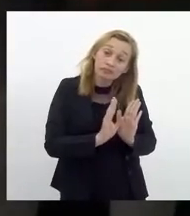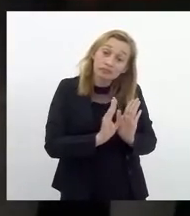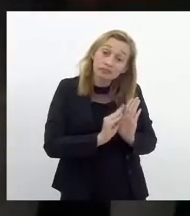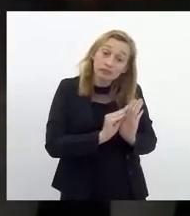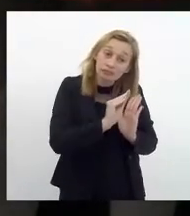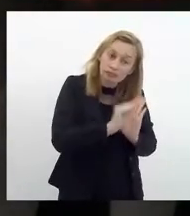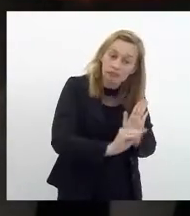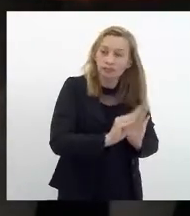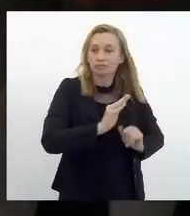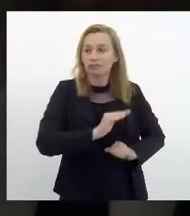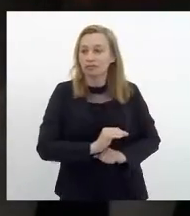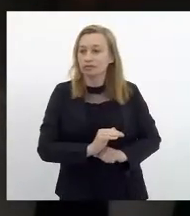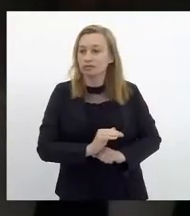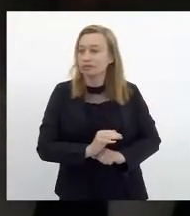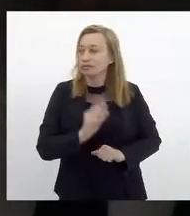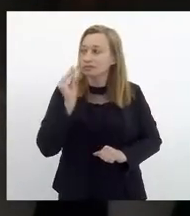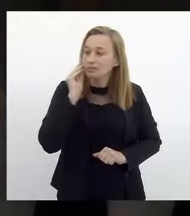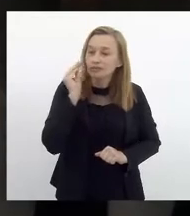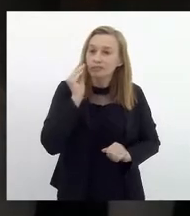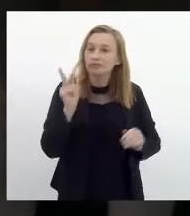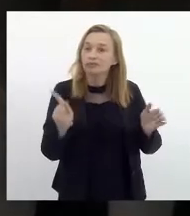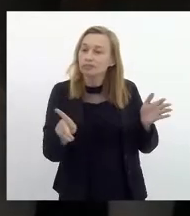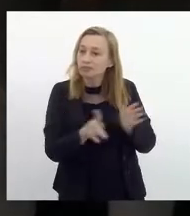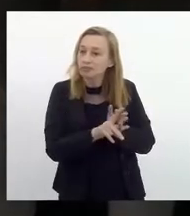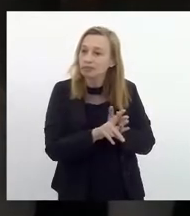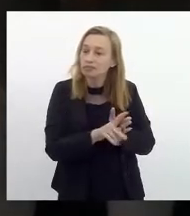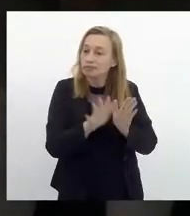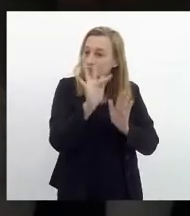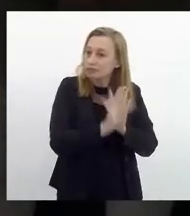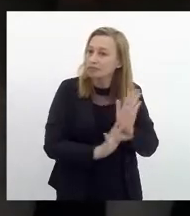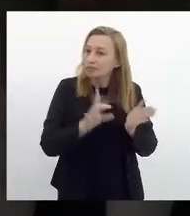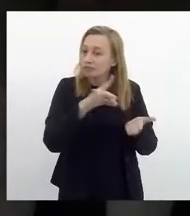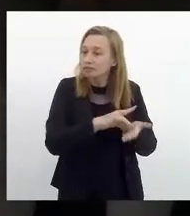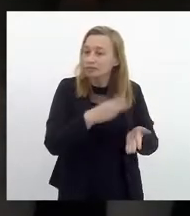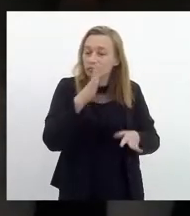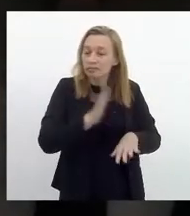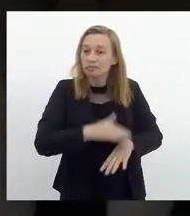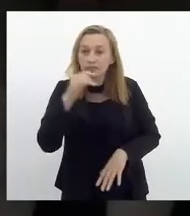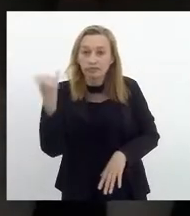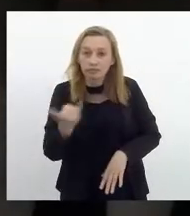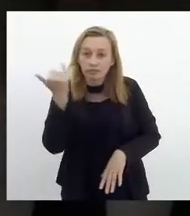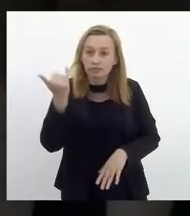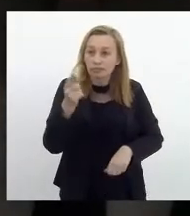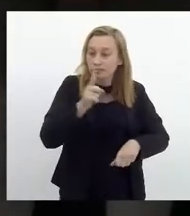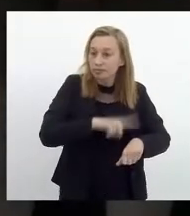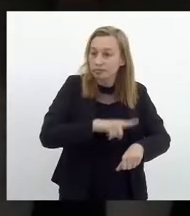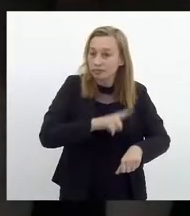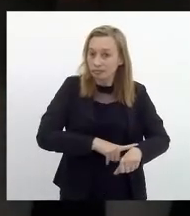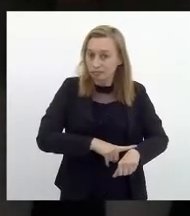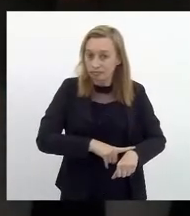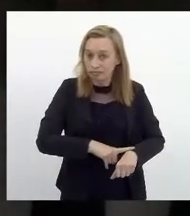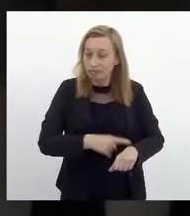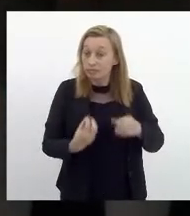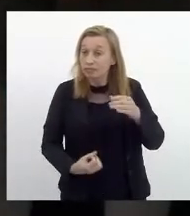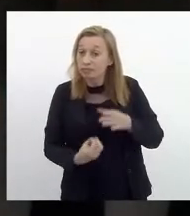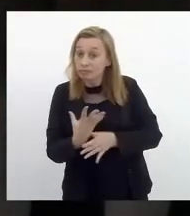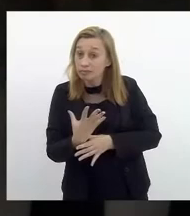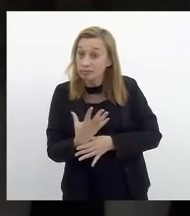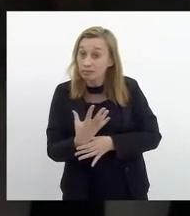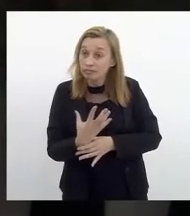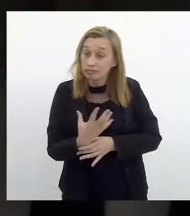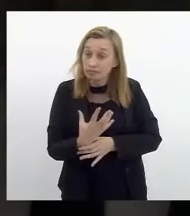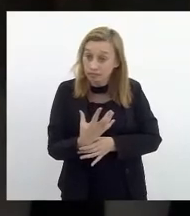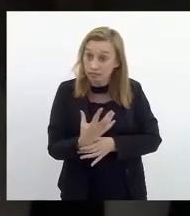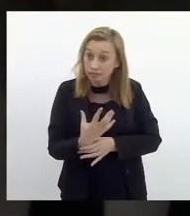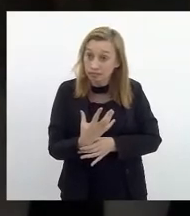fizemos, em proveito do projeto e do texto original, que o mais importante nesse momento é garantir a criação desse